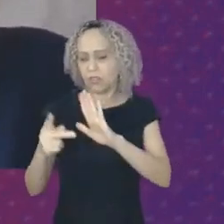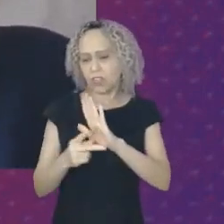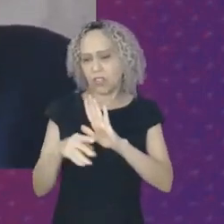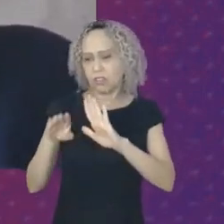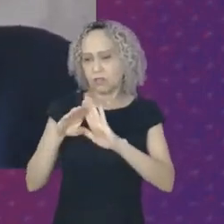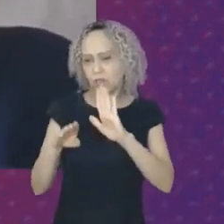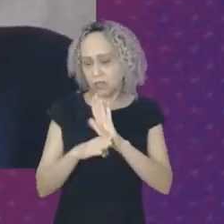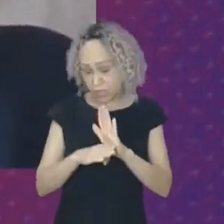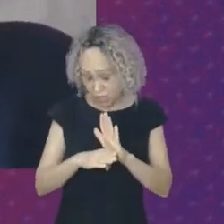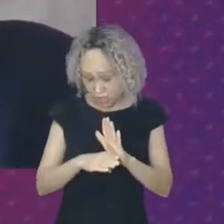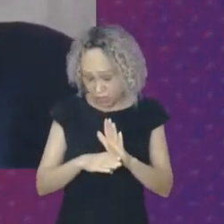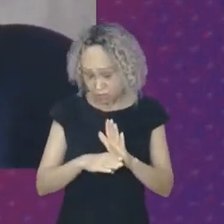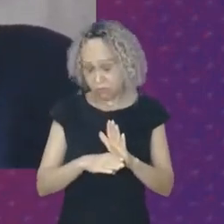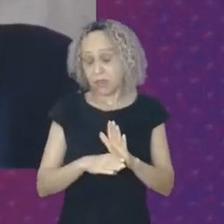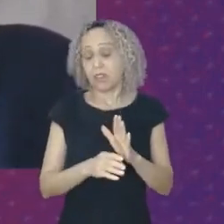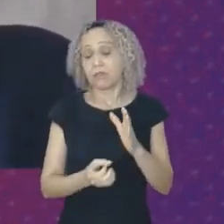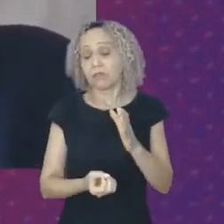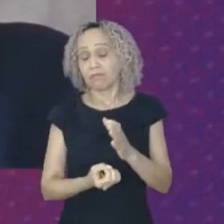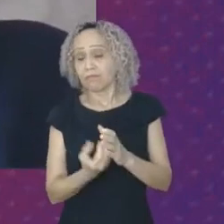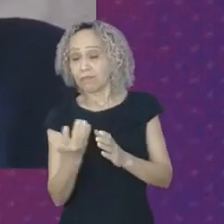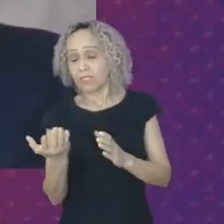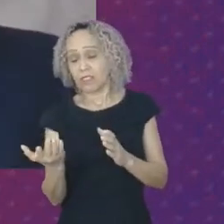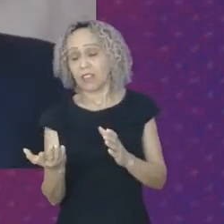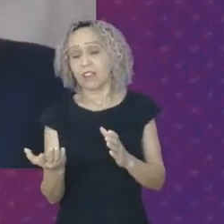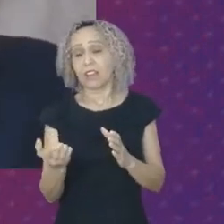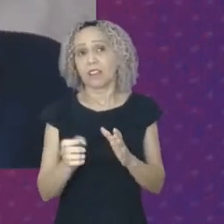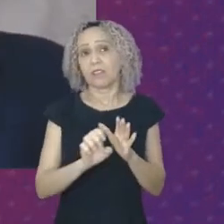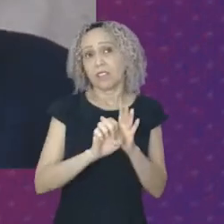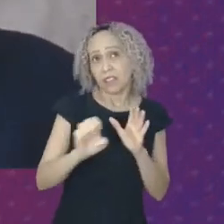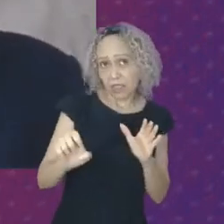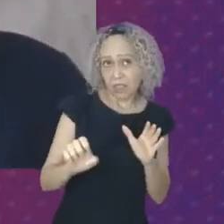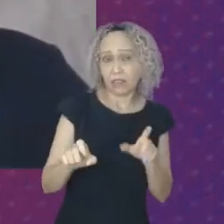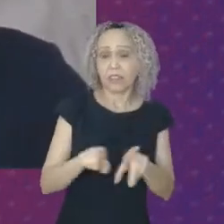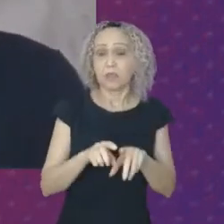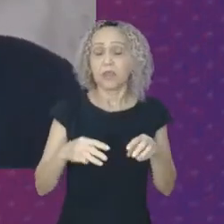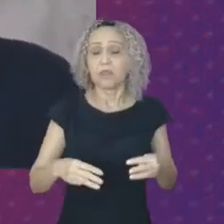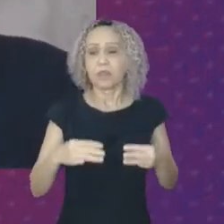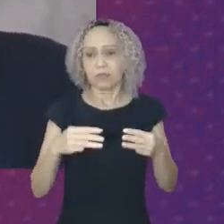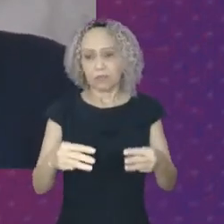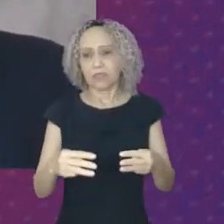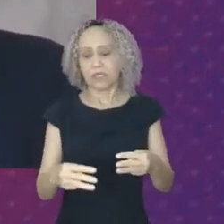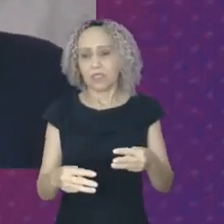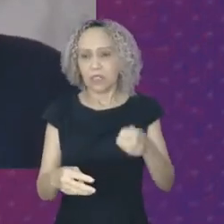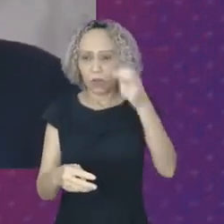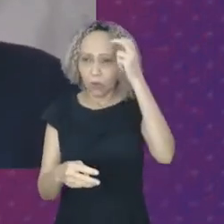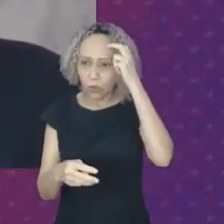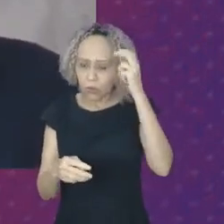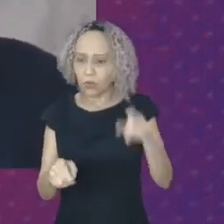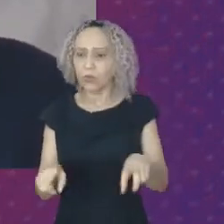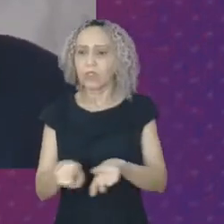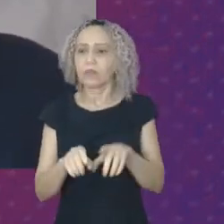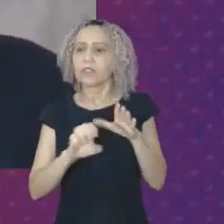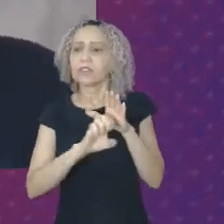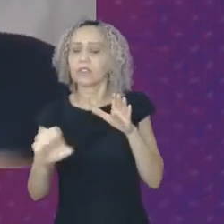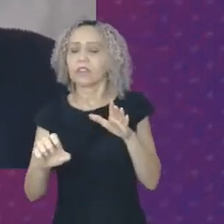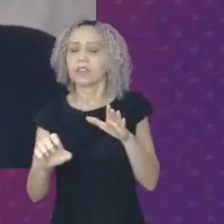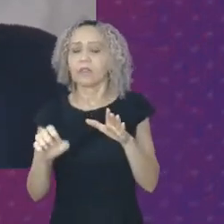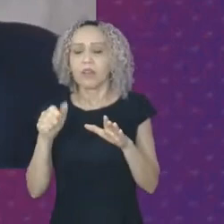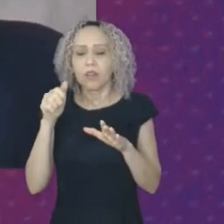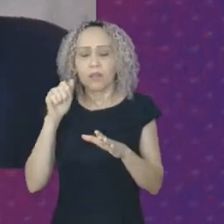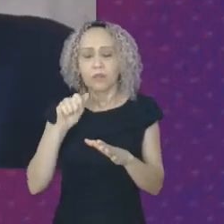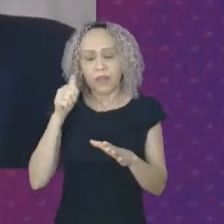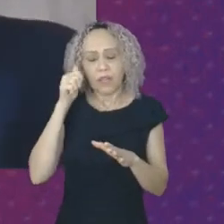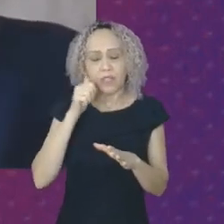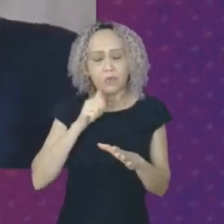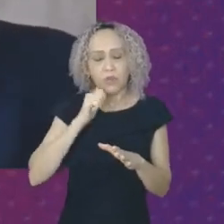pelo Ministério da Cultura, editais, edital Carolina de Jesus para as mulheres escritoras, edital Ruth de Souza